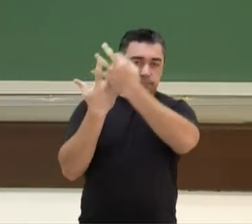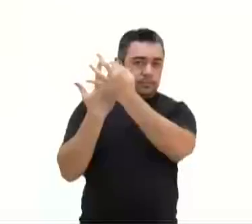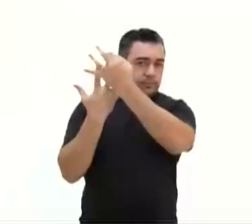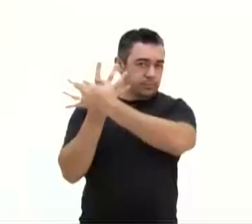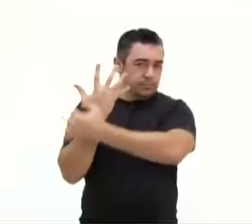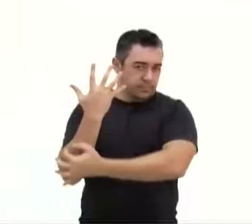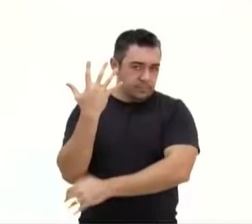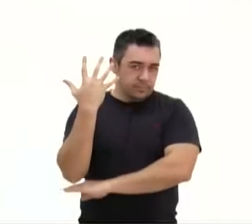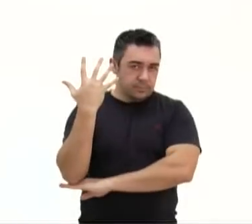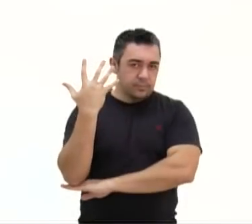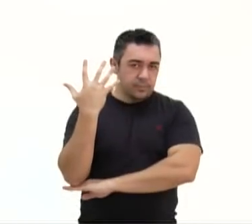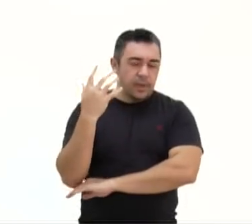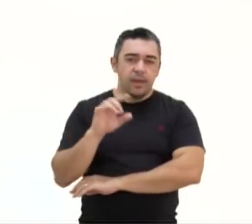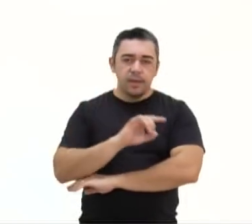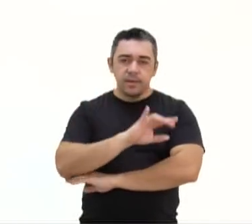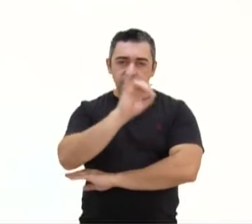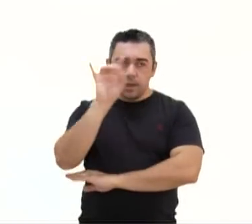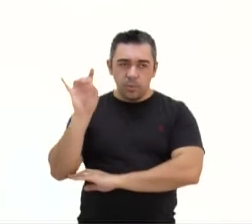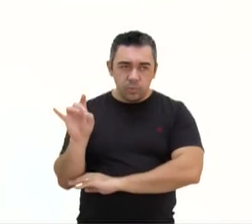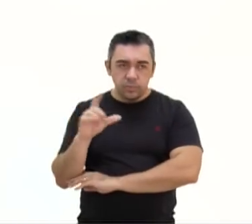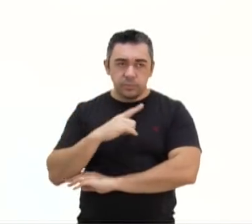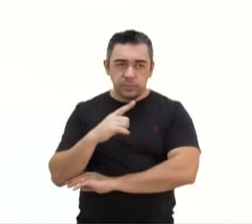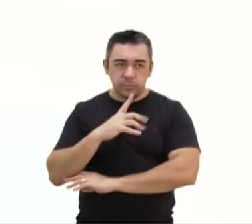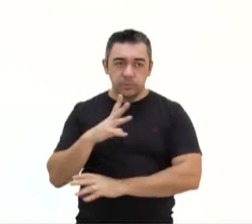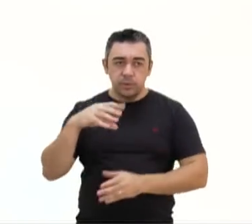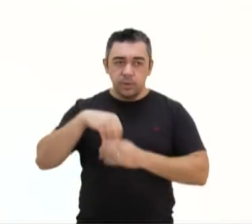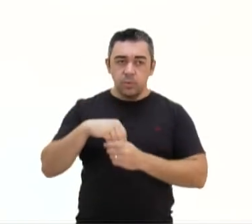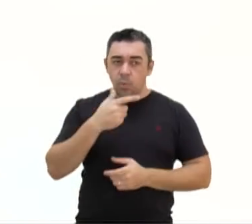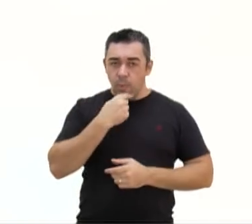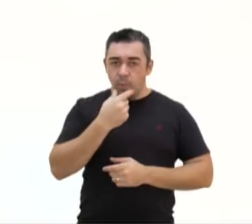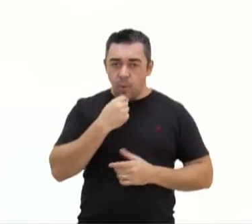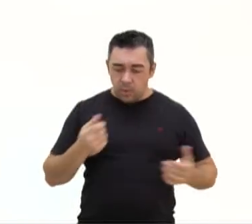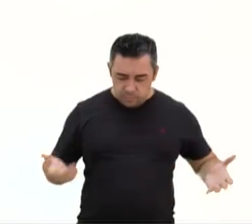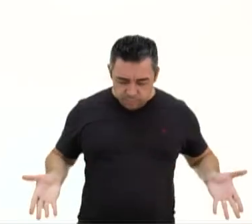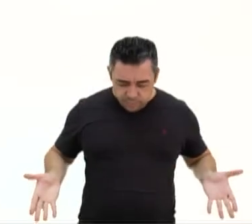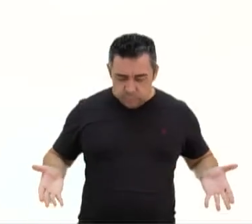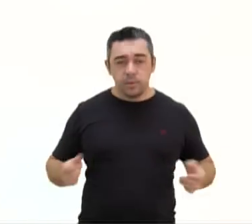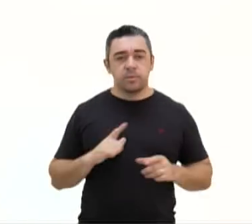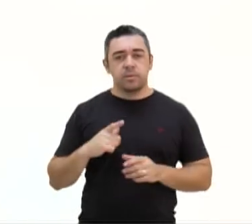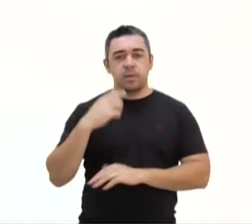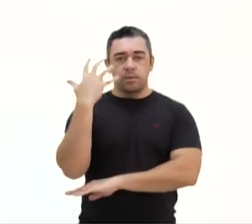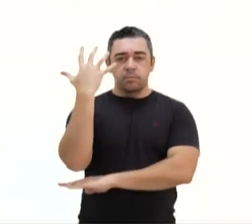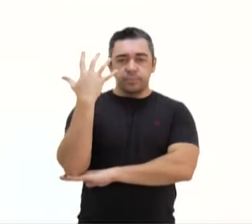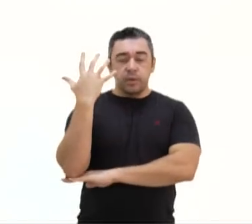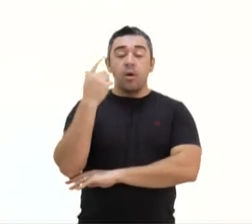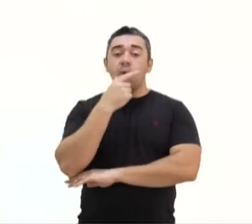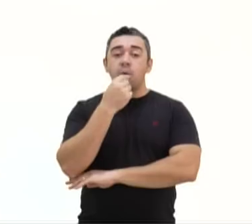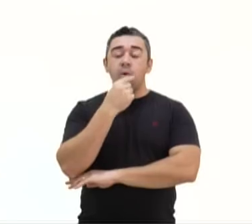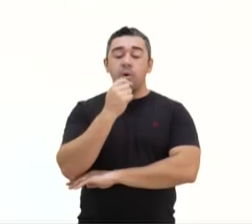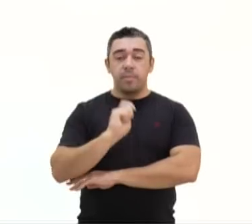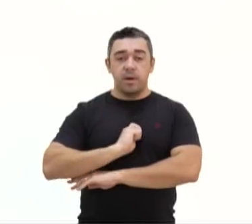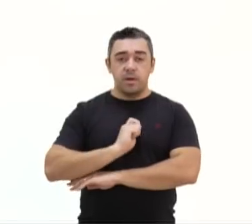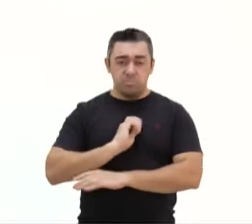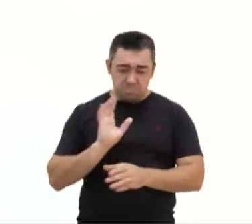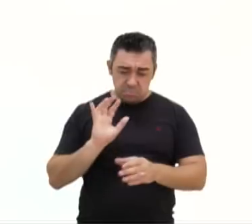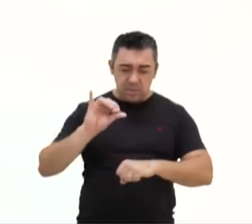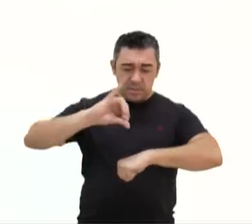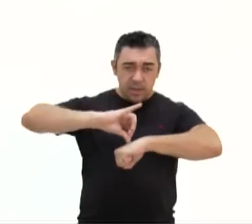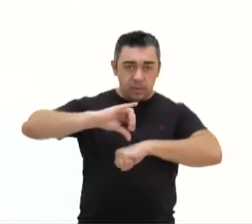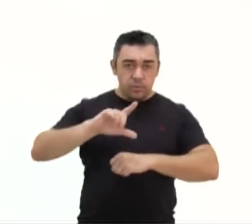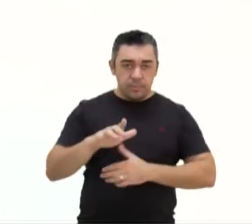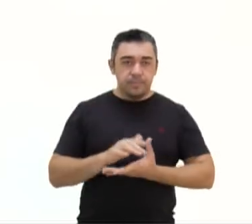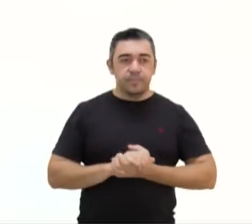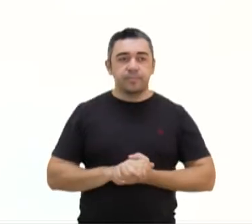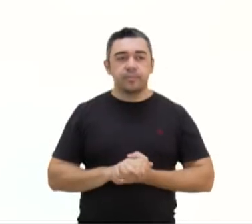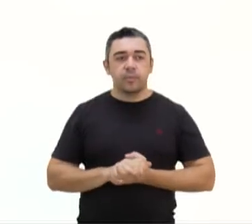tem em cada um desses espaços aqui, neste homem, que é o centro, né, de toda a nossa discussão?